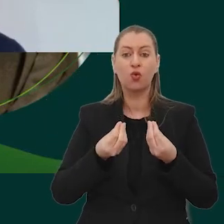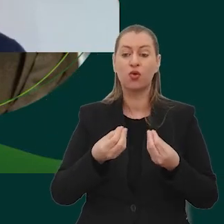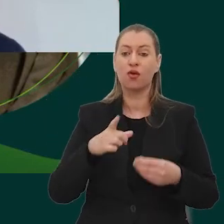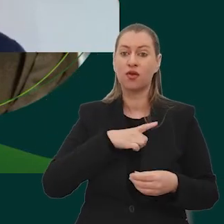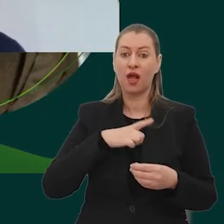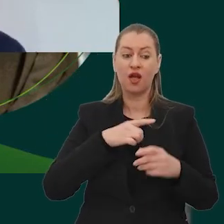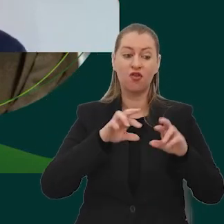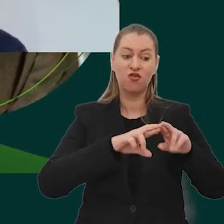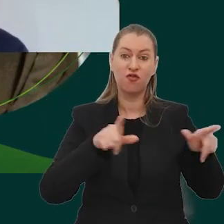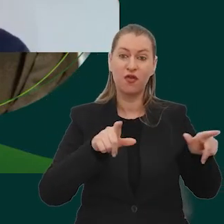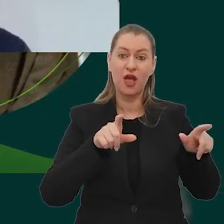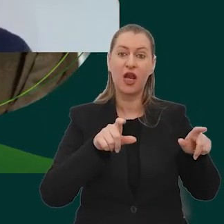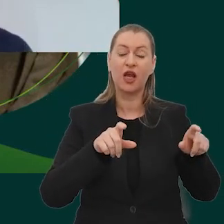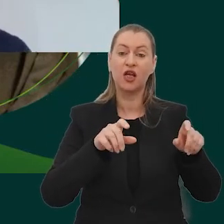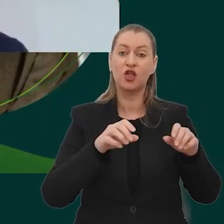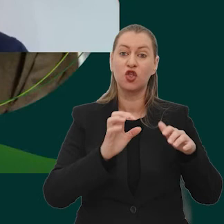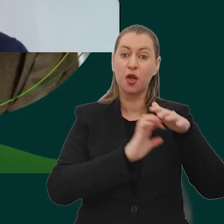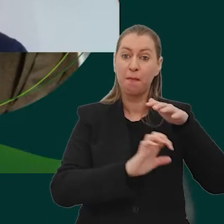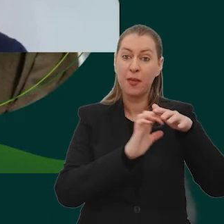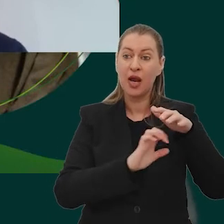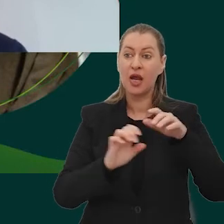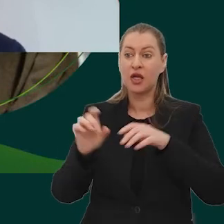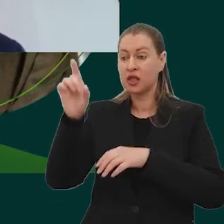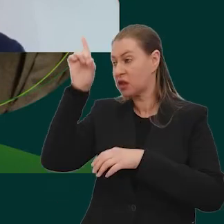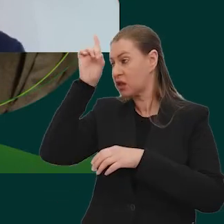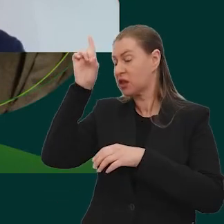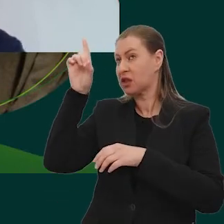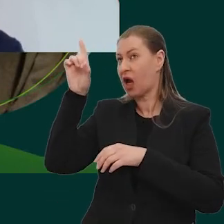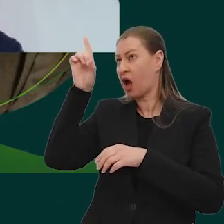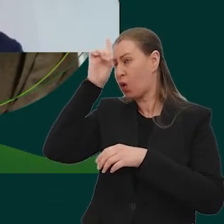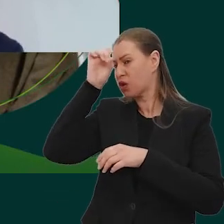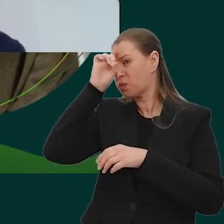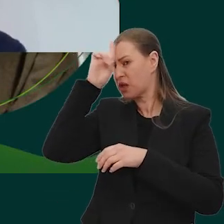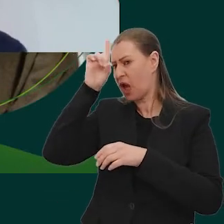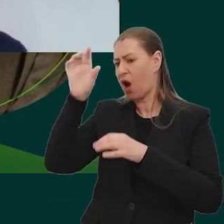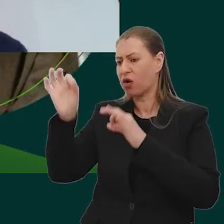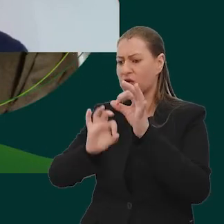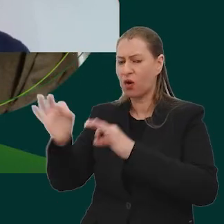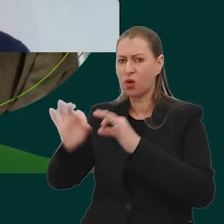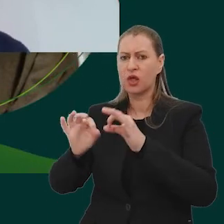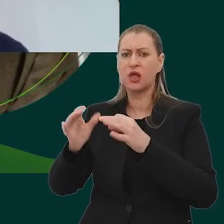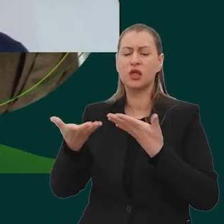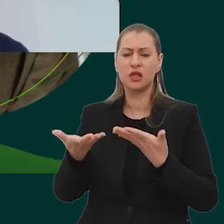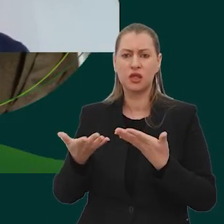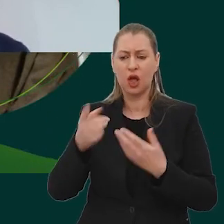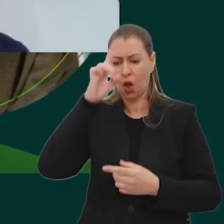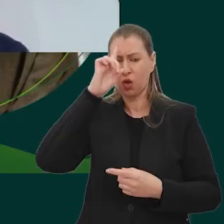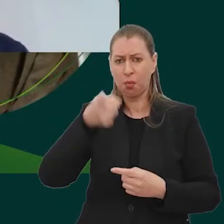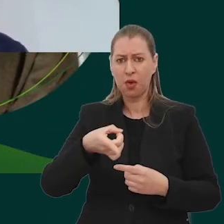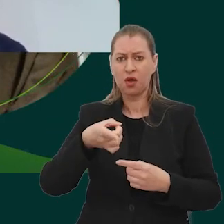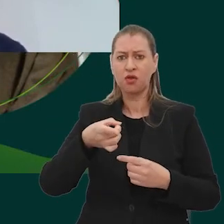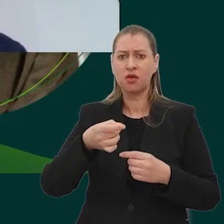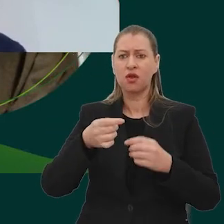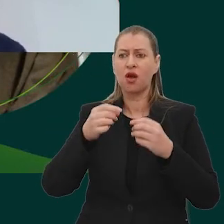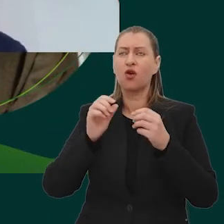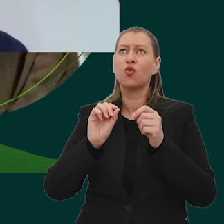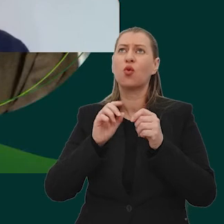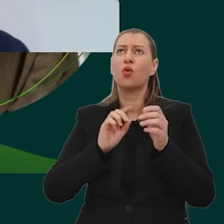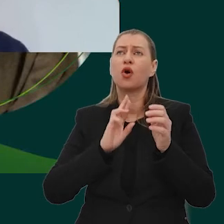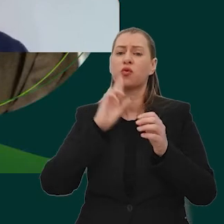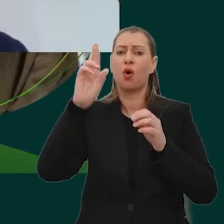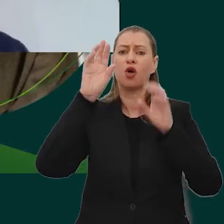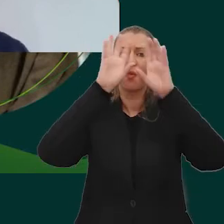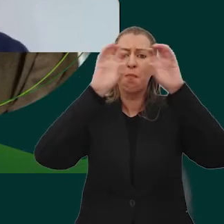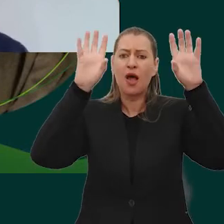empresas, hospitais, e tu vai municiando com resultados em si ali, ele vai aprendendo, mandando por uma nuvem em si, e